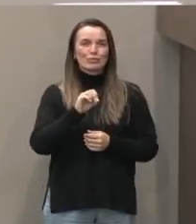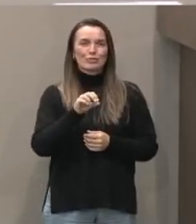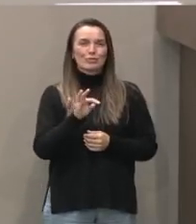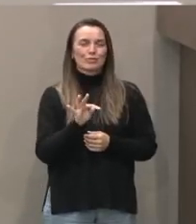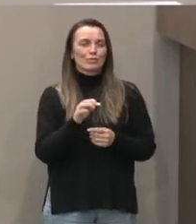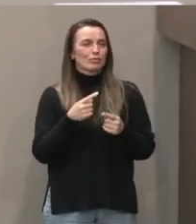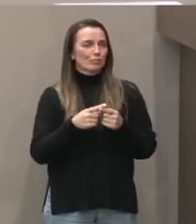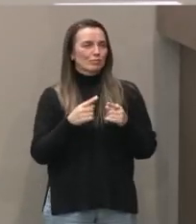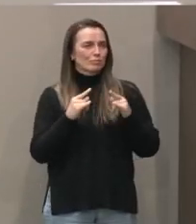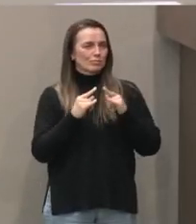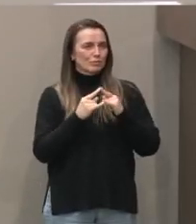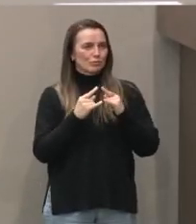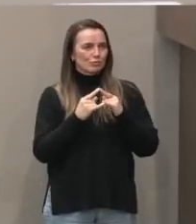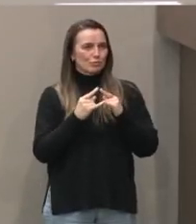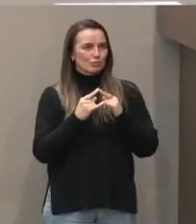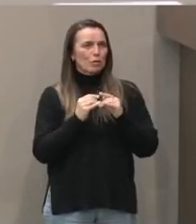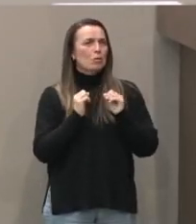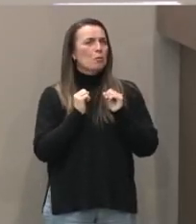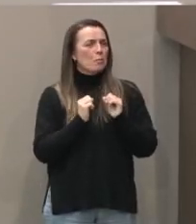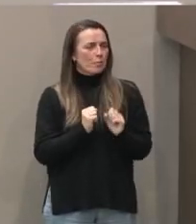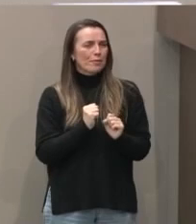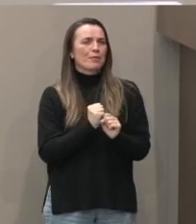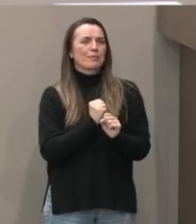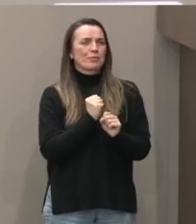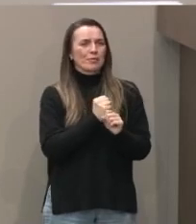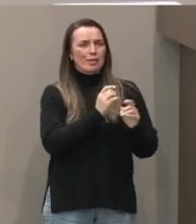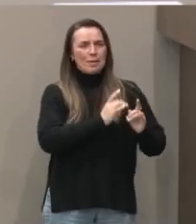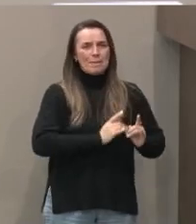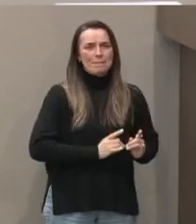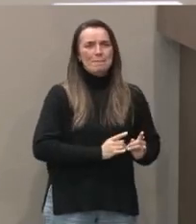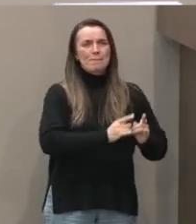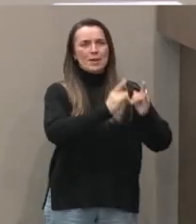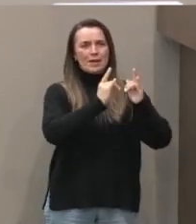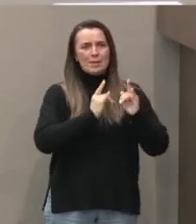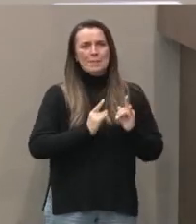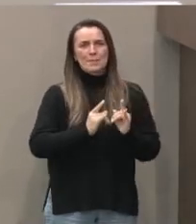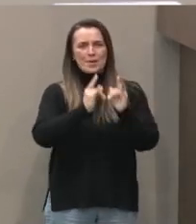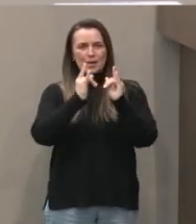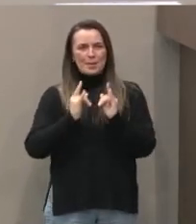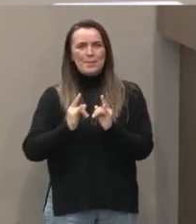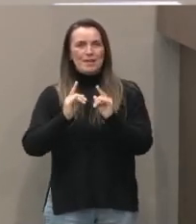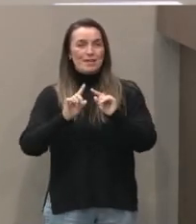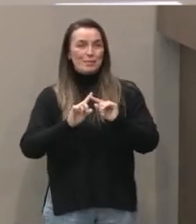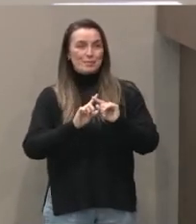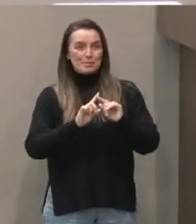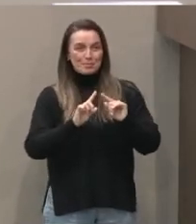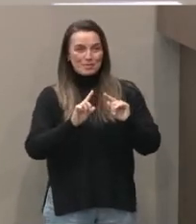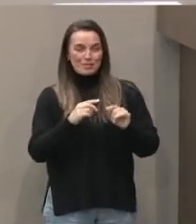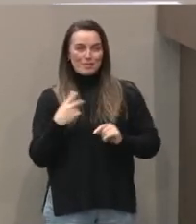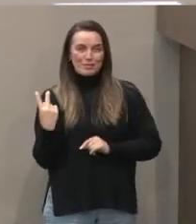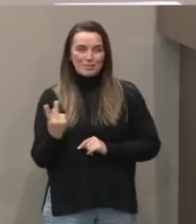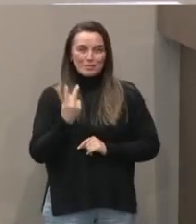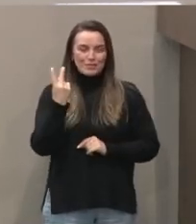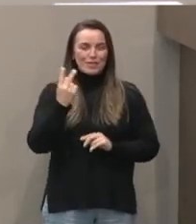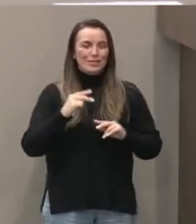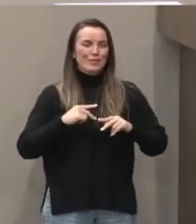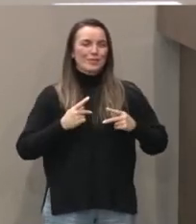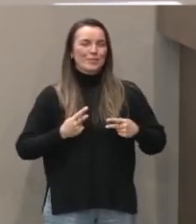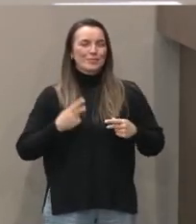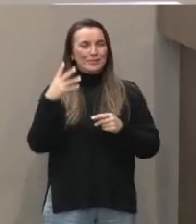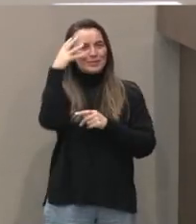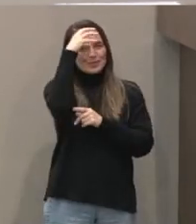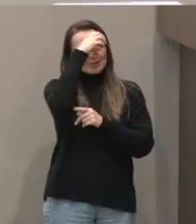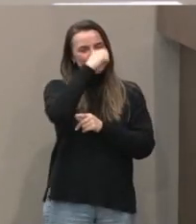as instituições elas podem construir prédios, mas os valores humanos que são